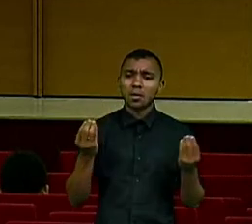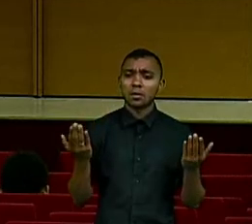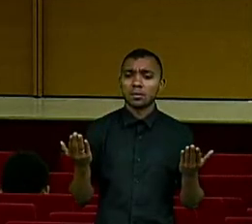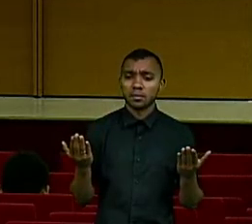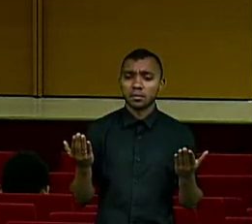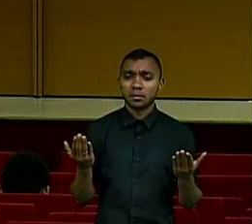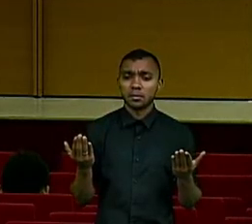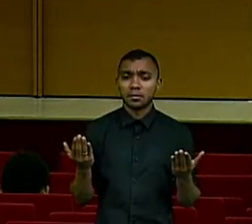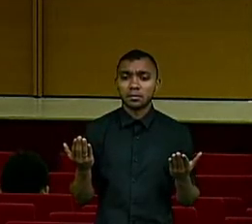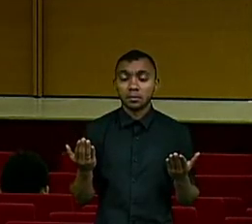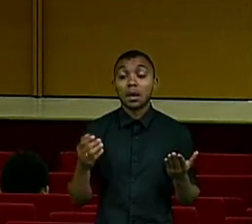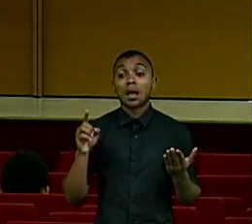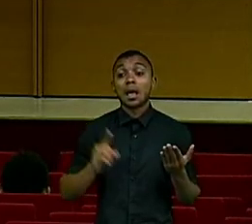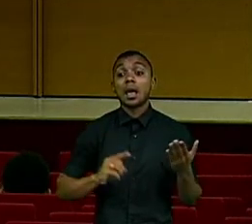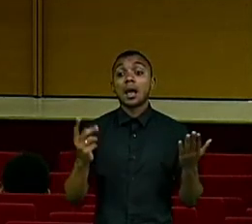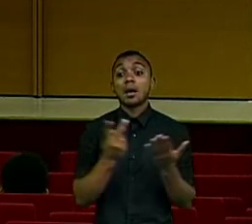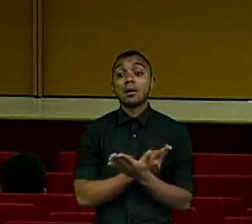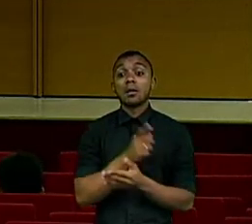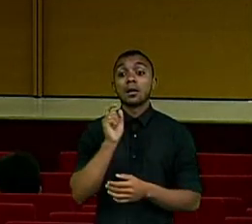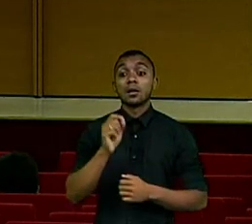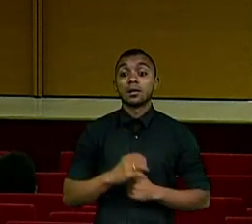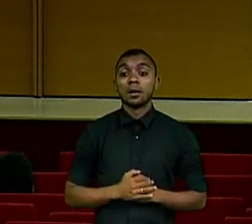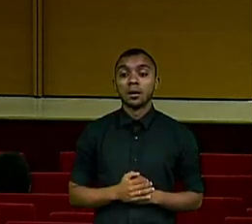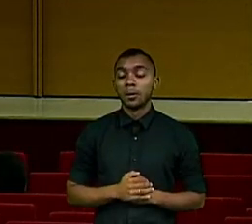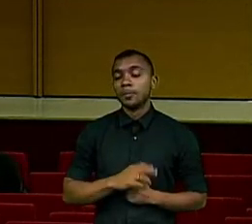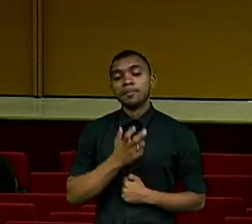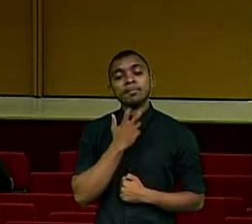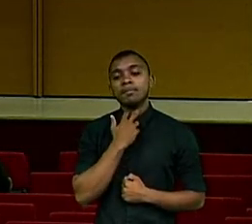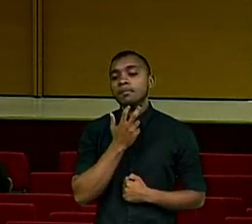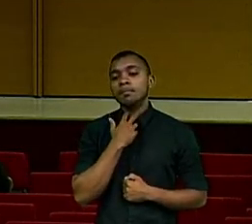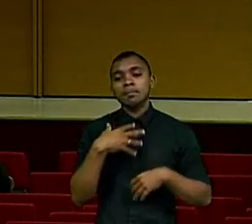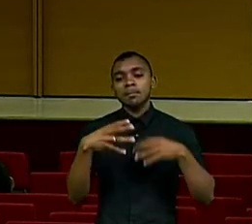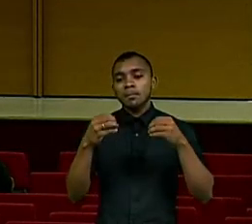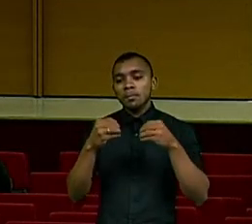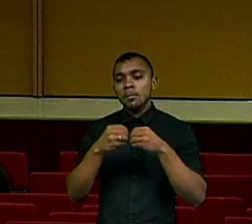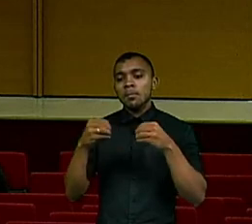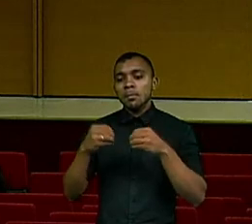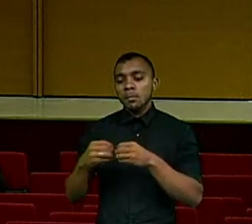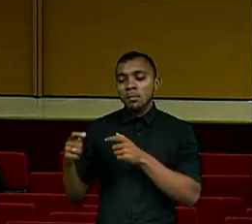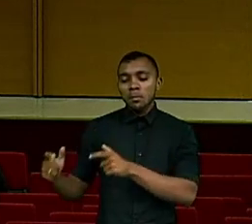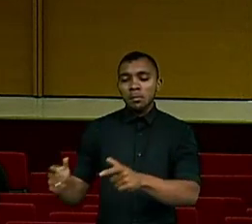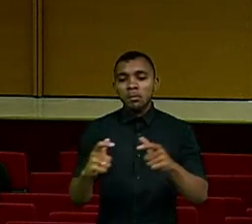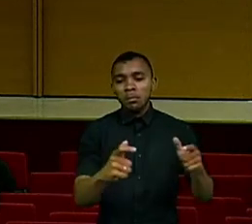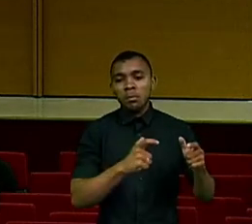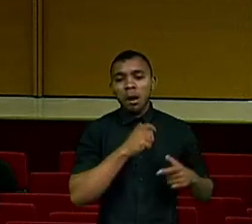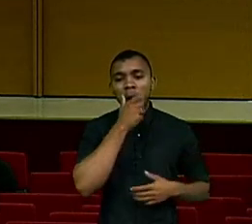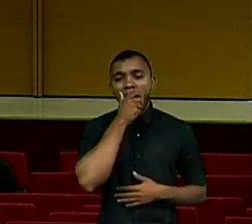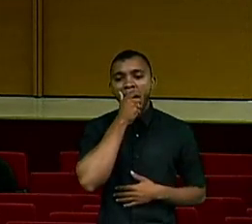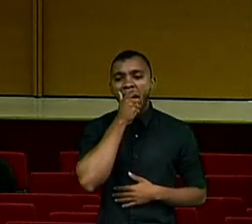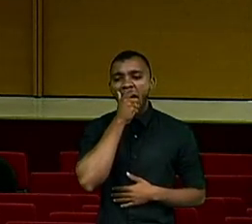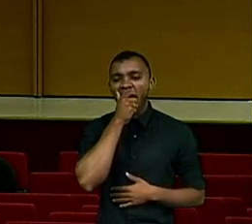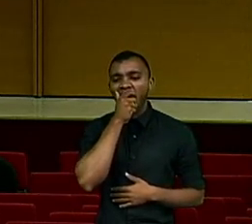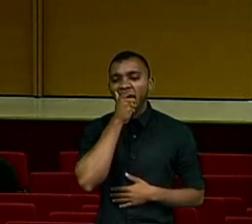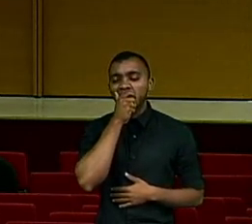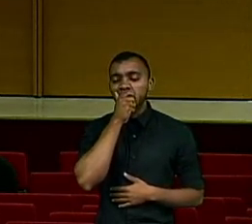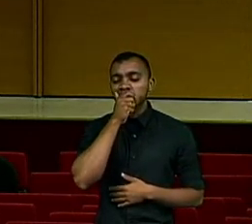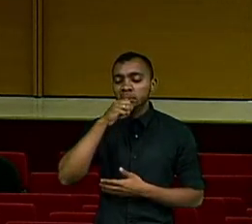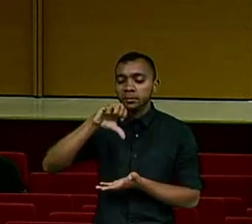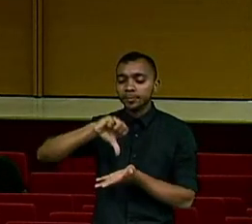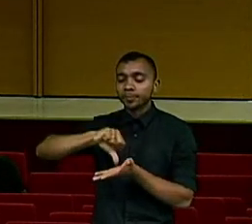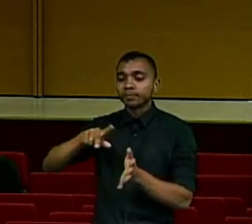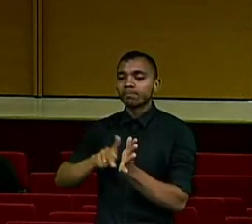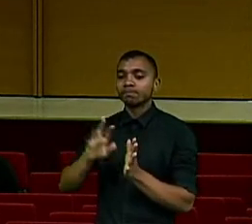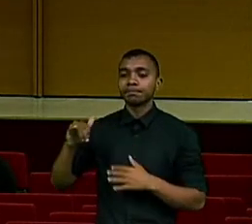acontece é não pode haver interferência entre a ponte de comando e o